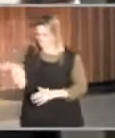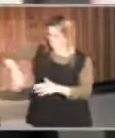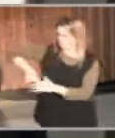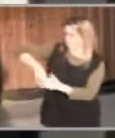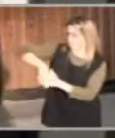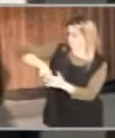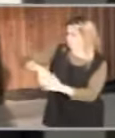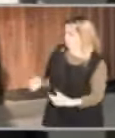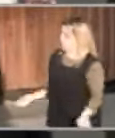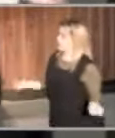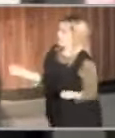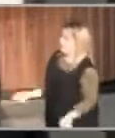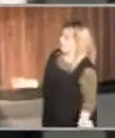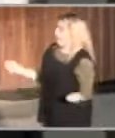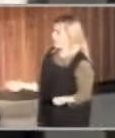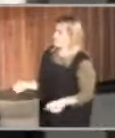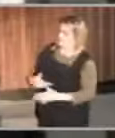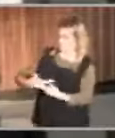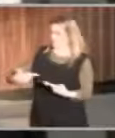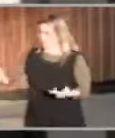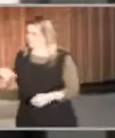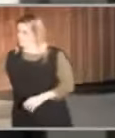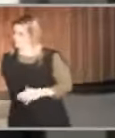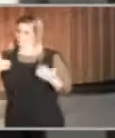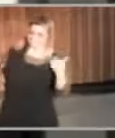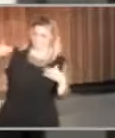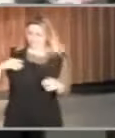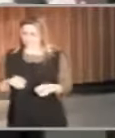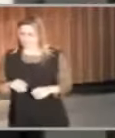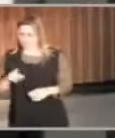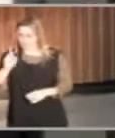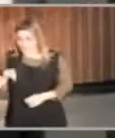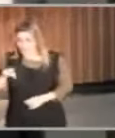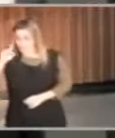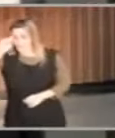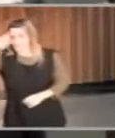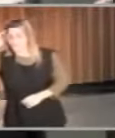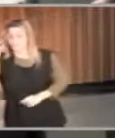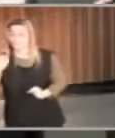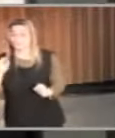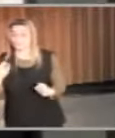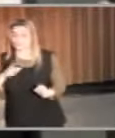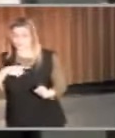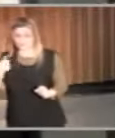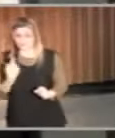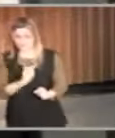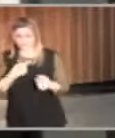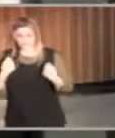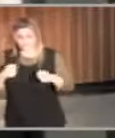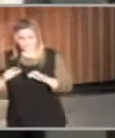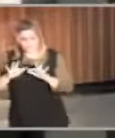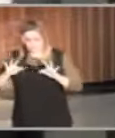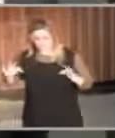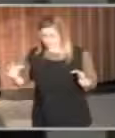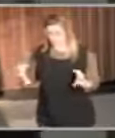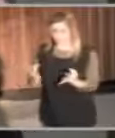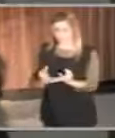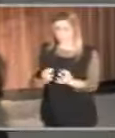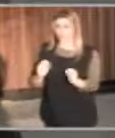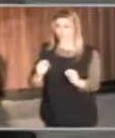pular corda de a gente fazer um monte de coisa mas esse é o dia queridos onde a gente pega a nossa família e